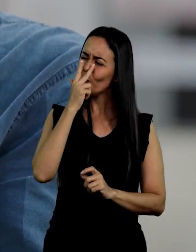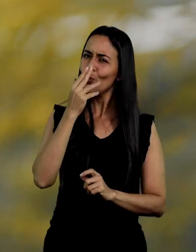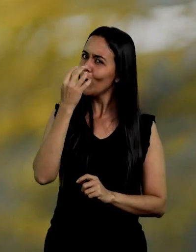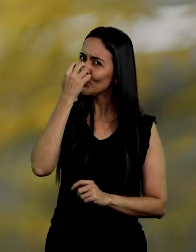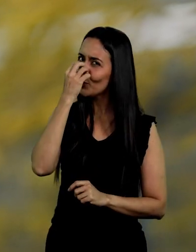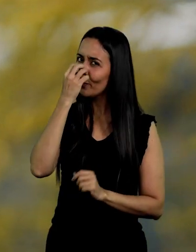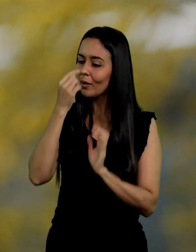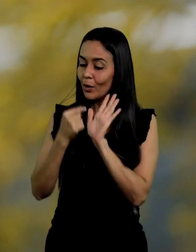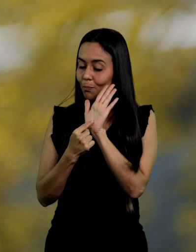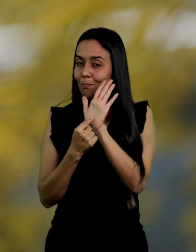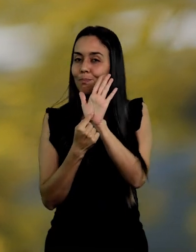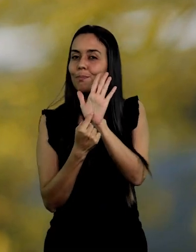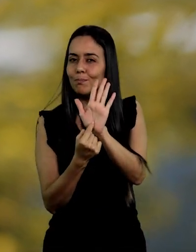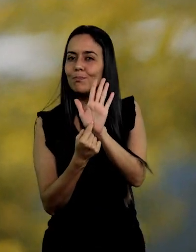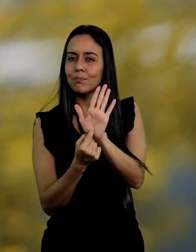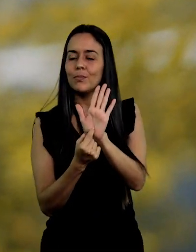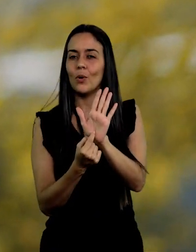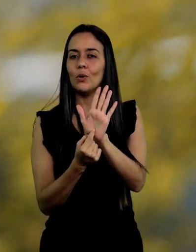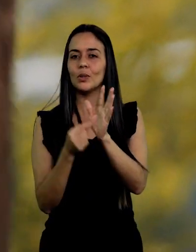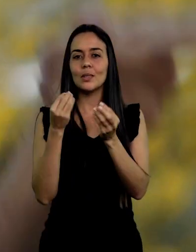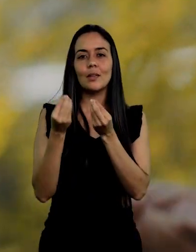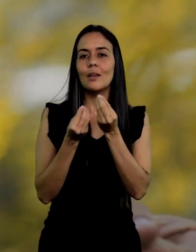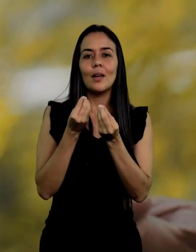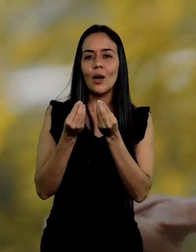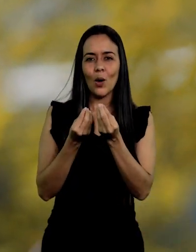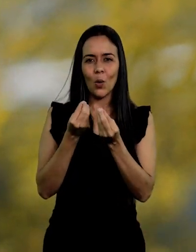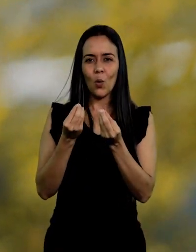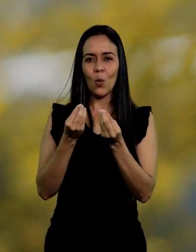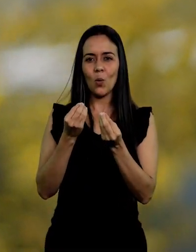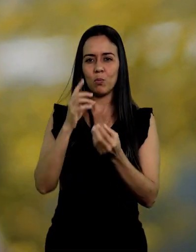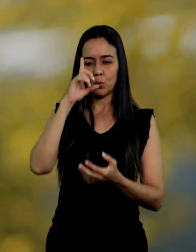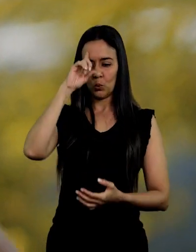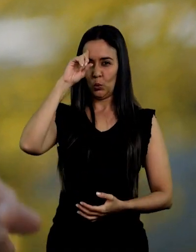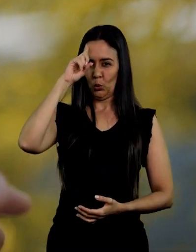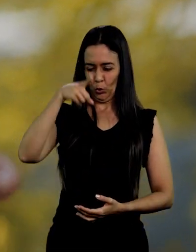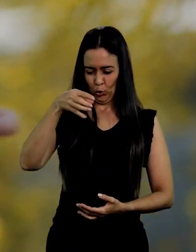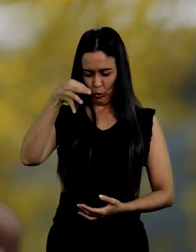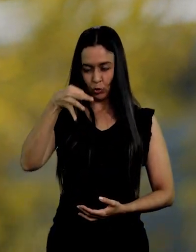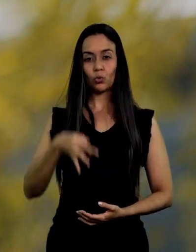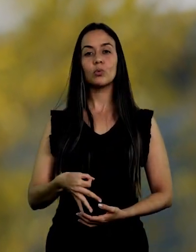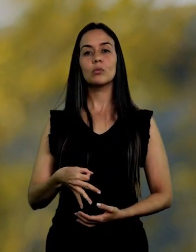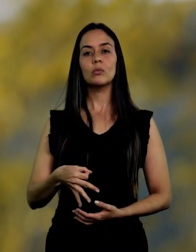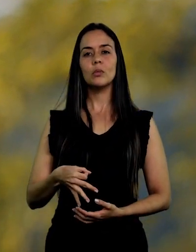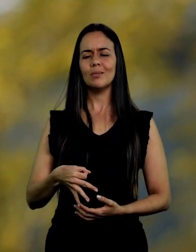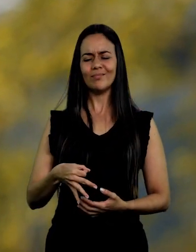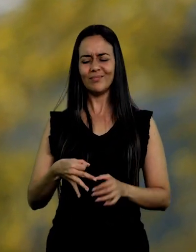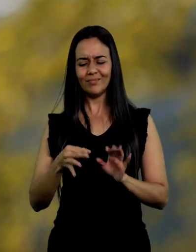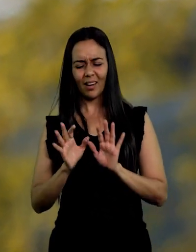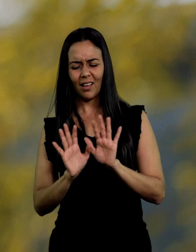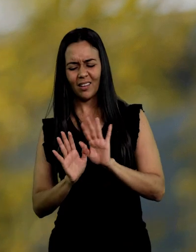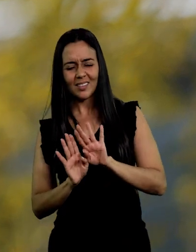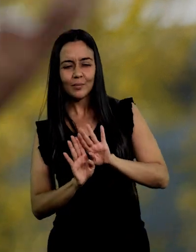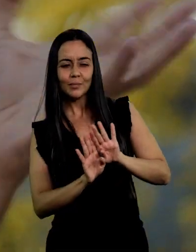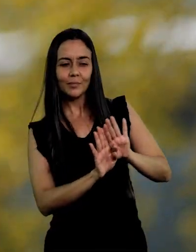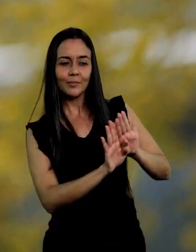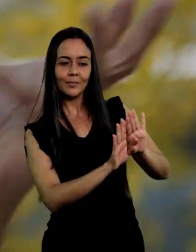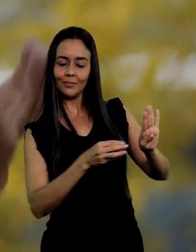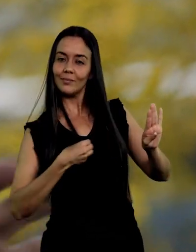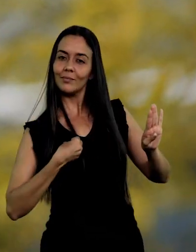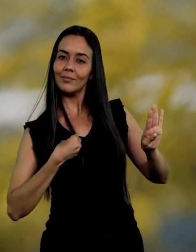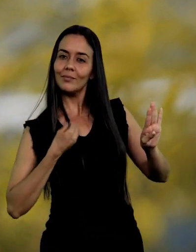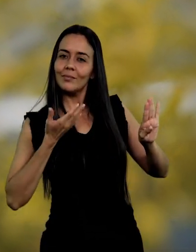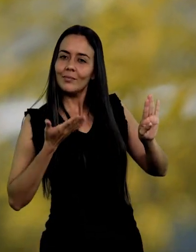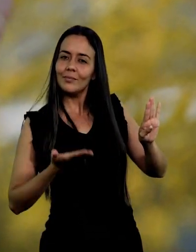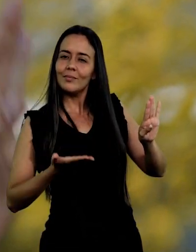isso, a chance de se desvencilhar do julgamento, do juízo, dos pressupostos que estão em nós para olhar